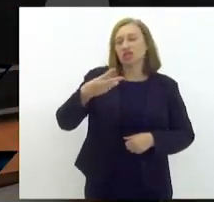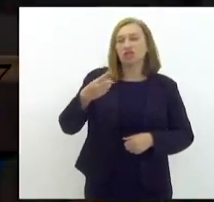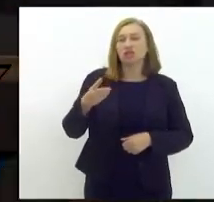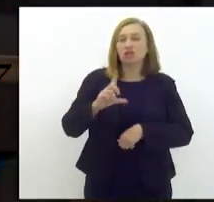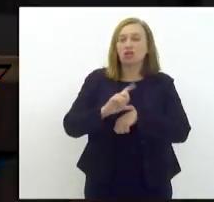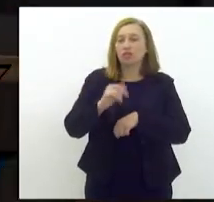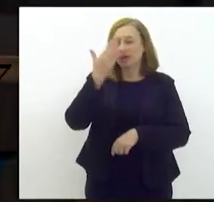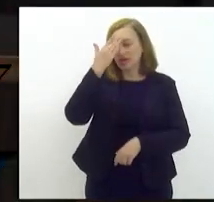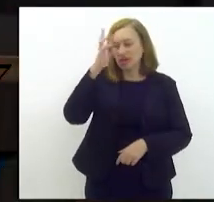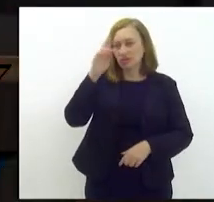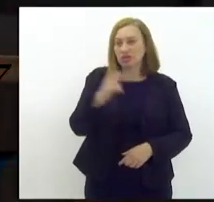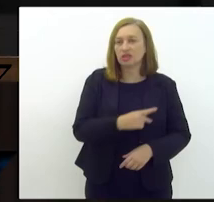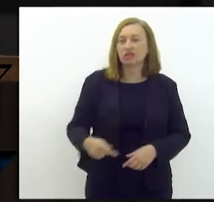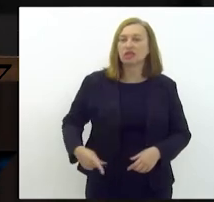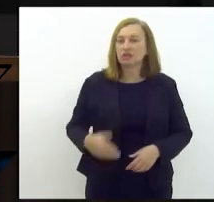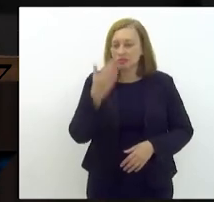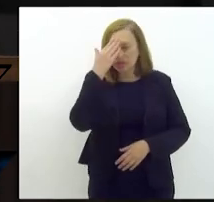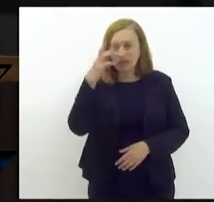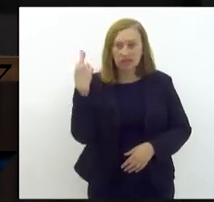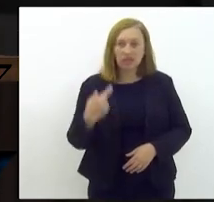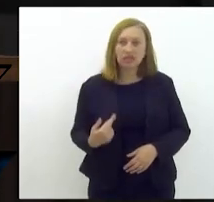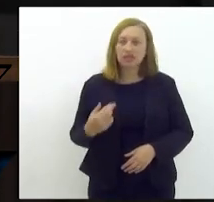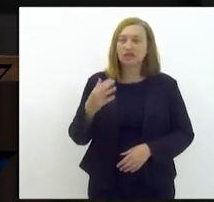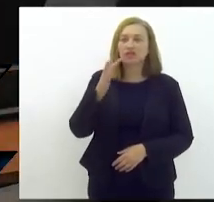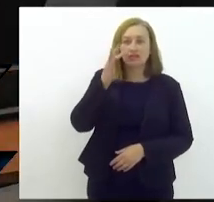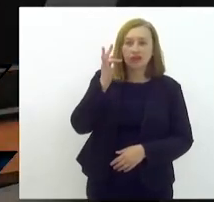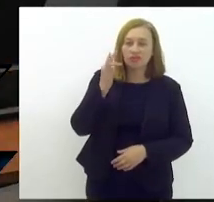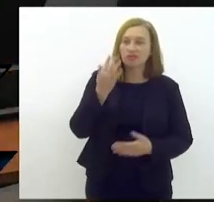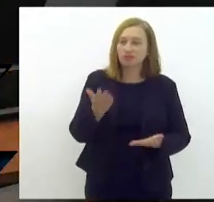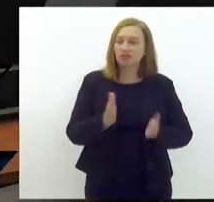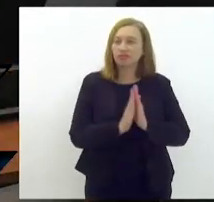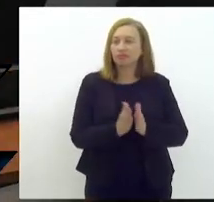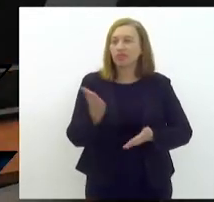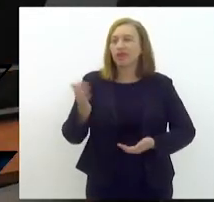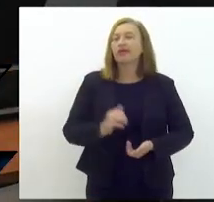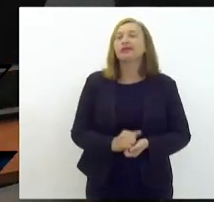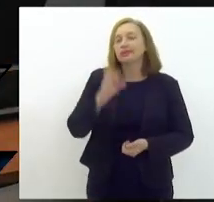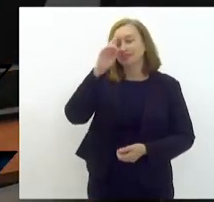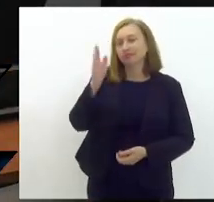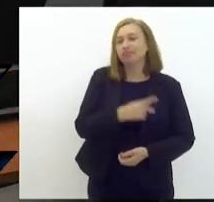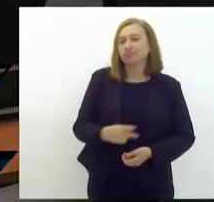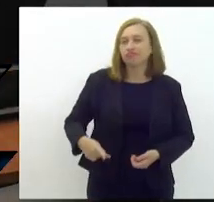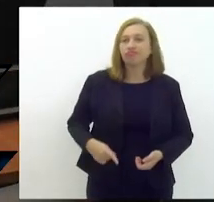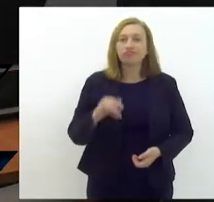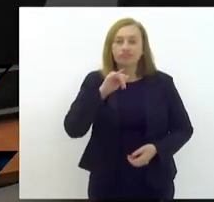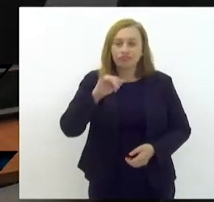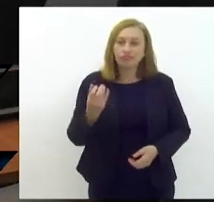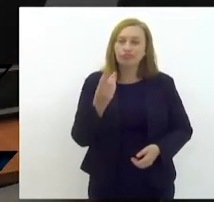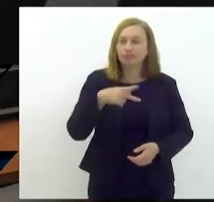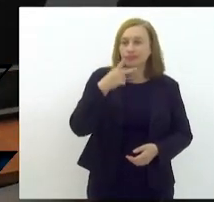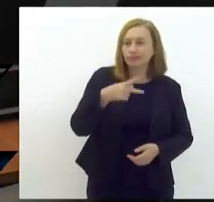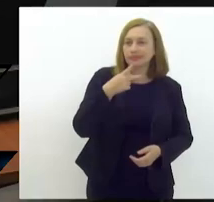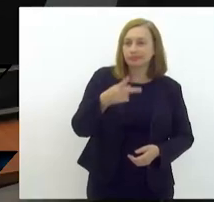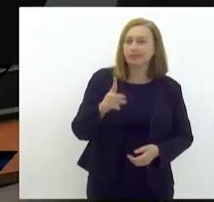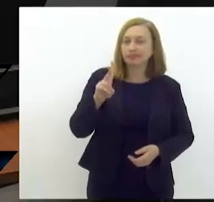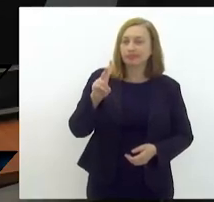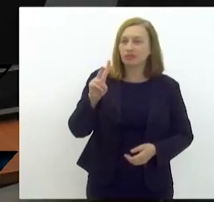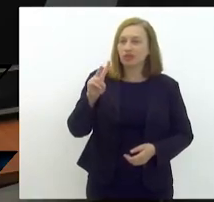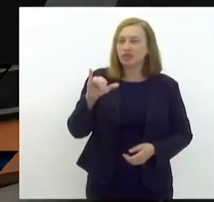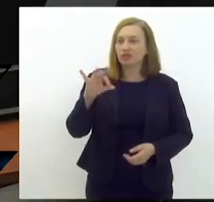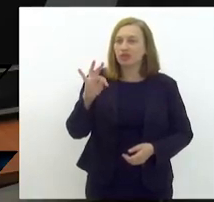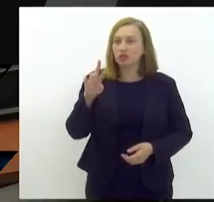Renatinha por favor Presidente eu gostaria de aproveitar aqui a fala do deputado Vitor Júnior